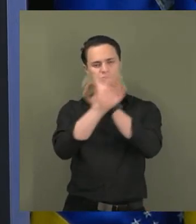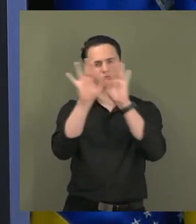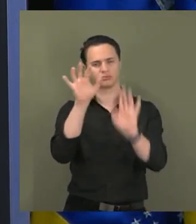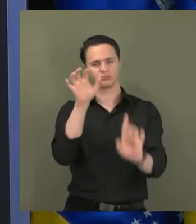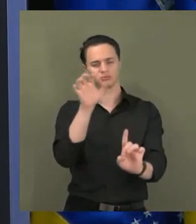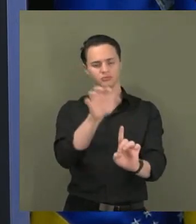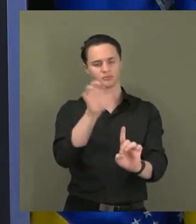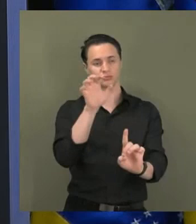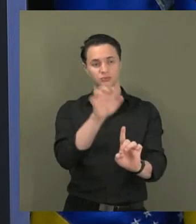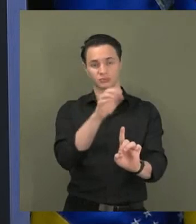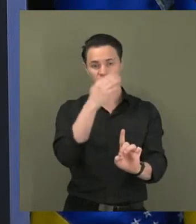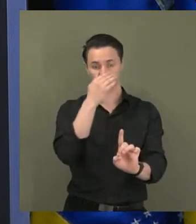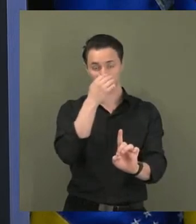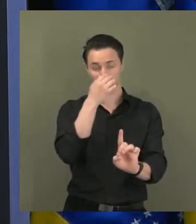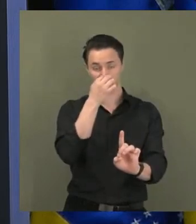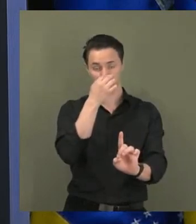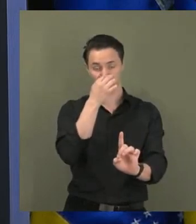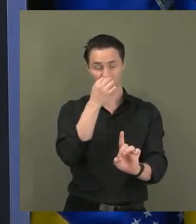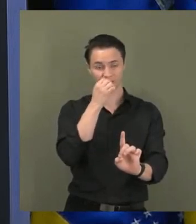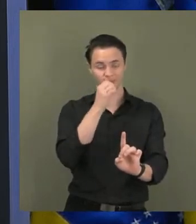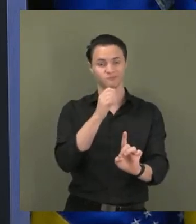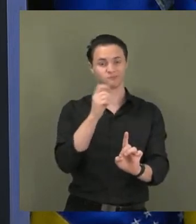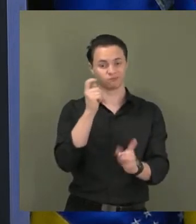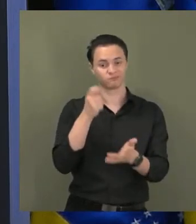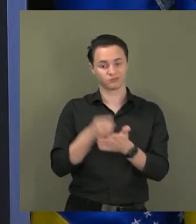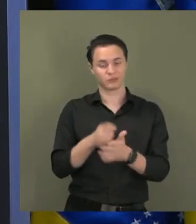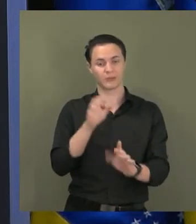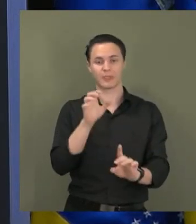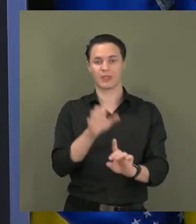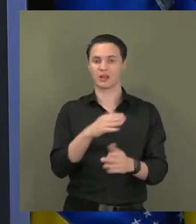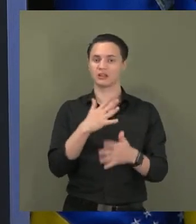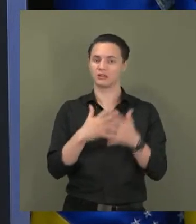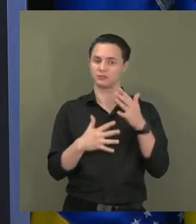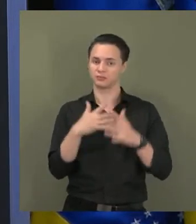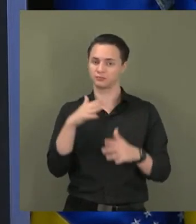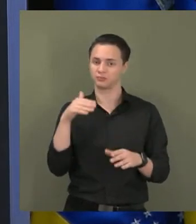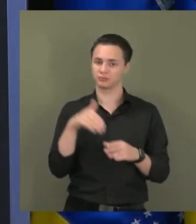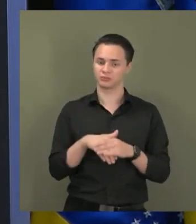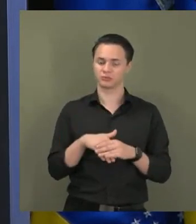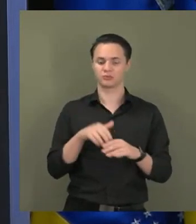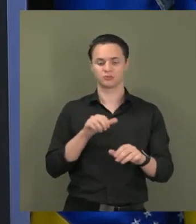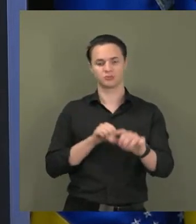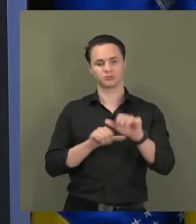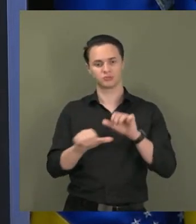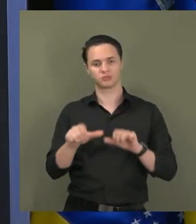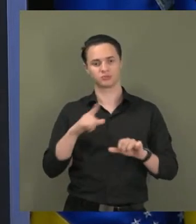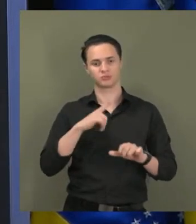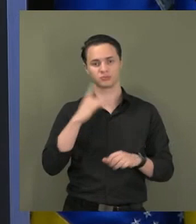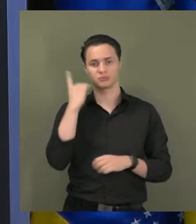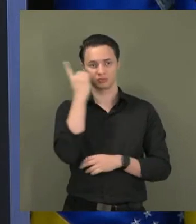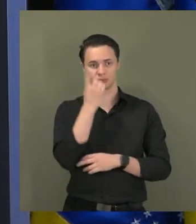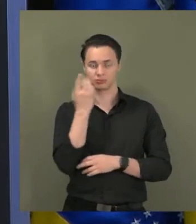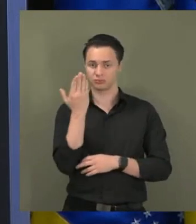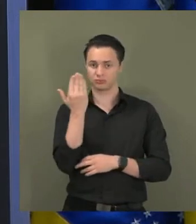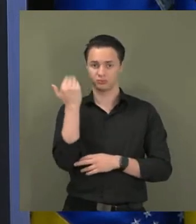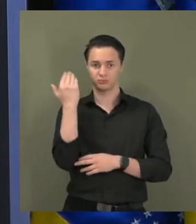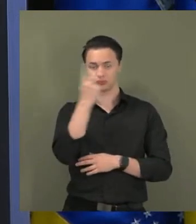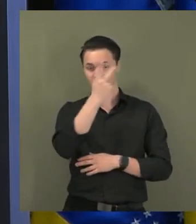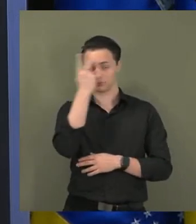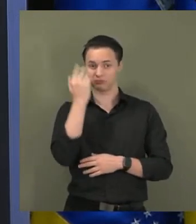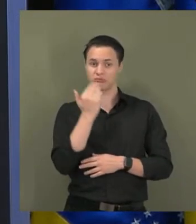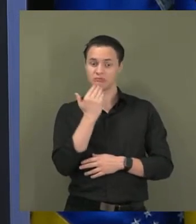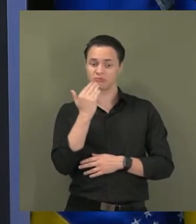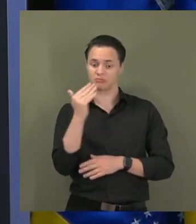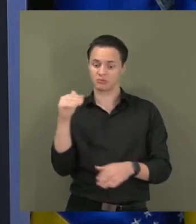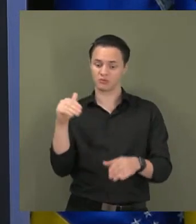influiu decisivamente no resultado da votação. Trocaram deputados que eram a favor